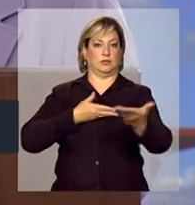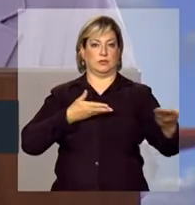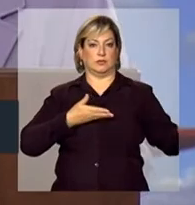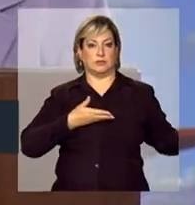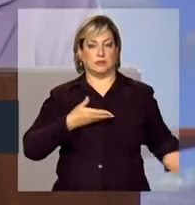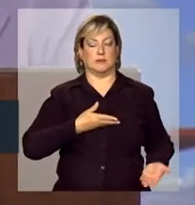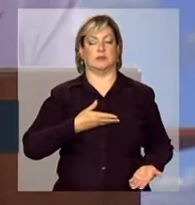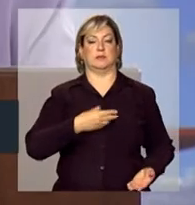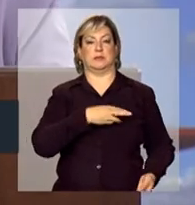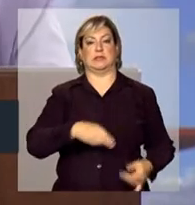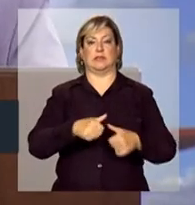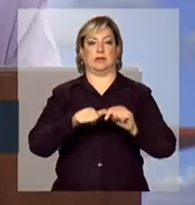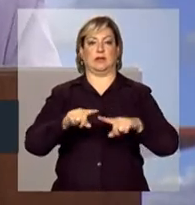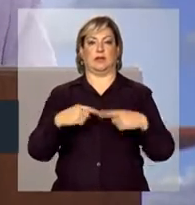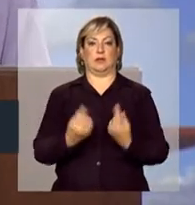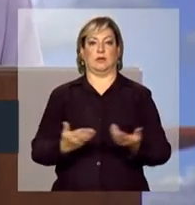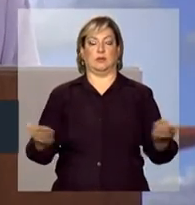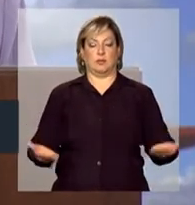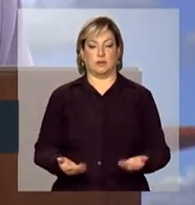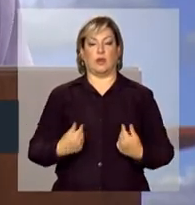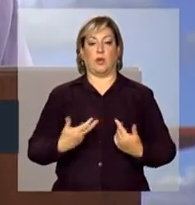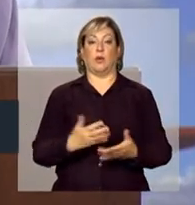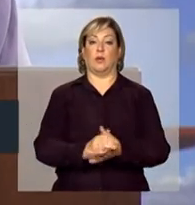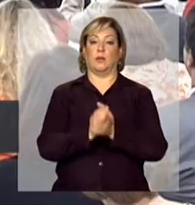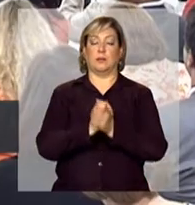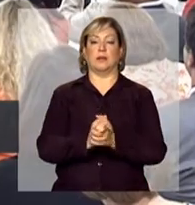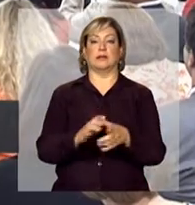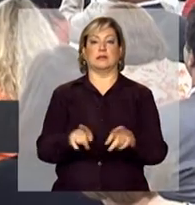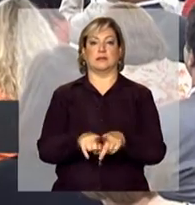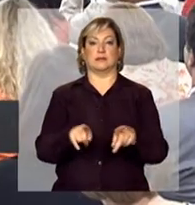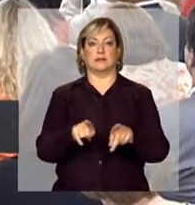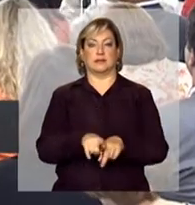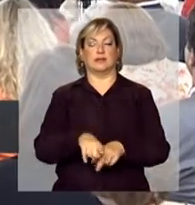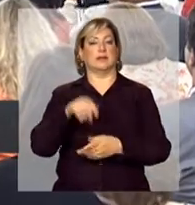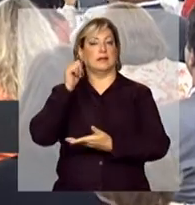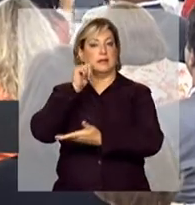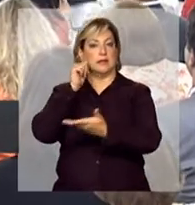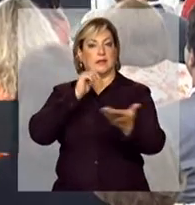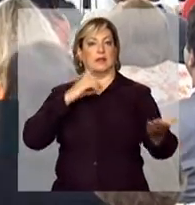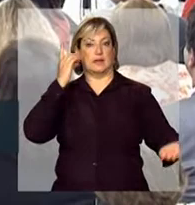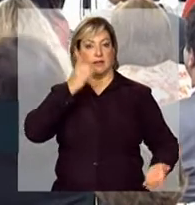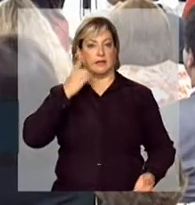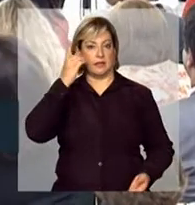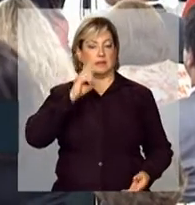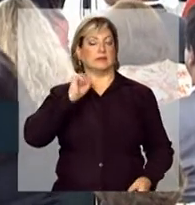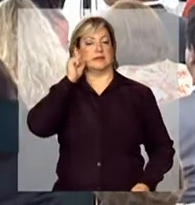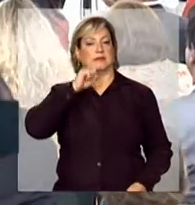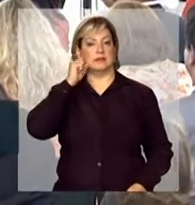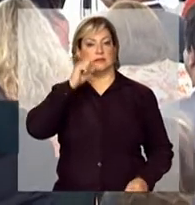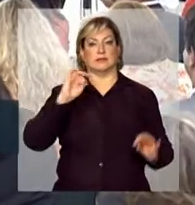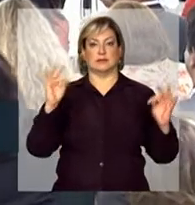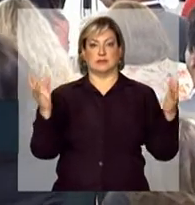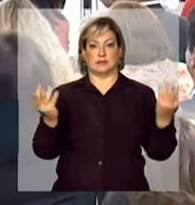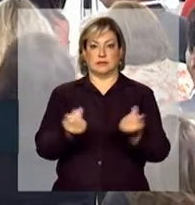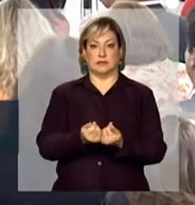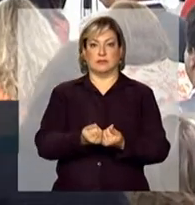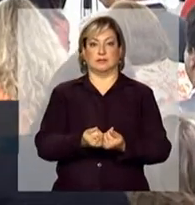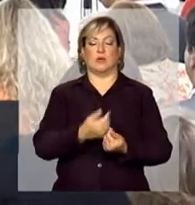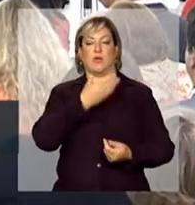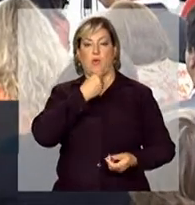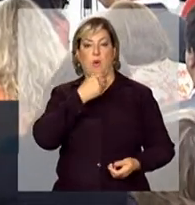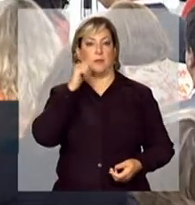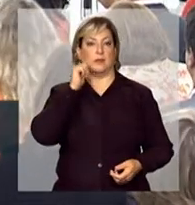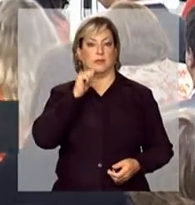ministros aqui presente quero cumprimentar as senhoras deputadas que horas senadores se os senadores